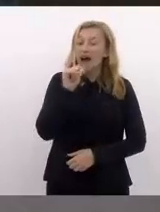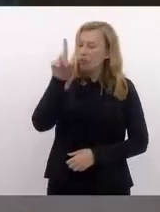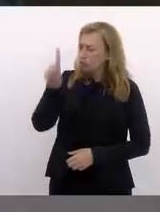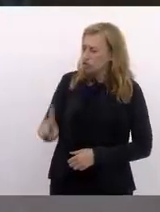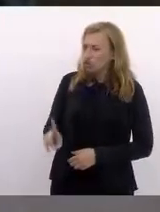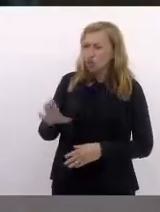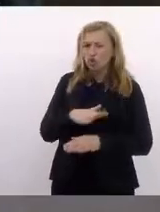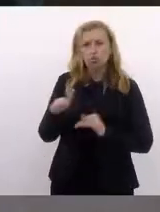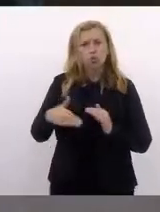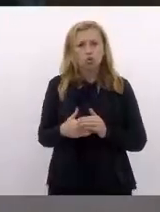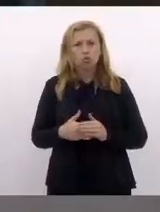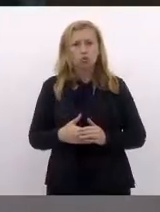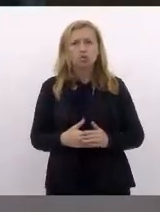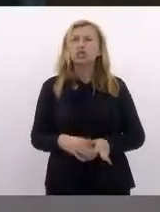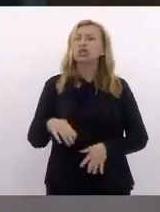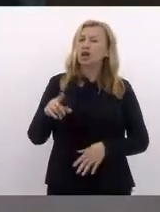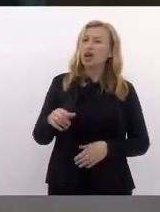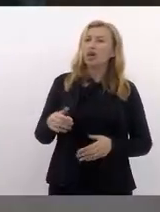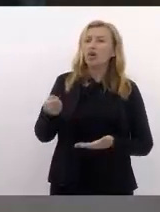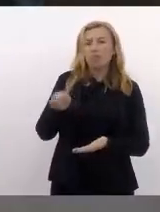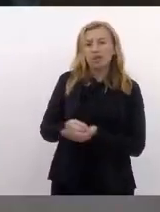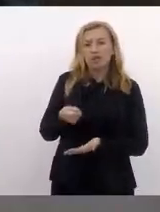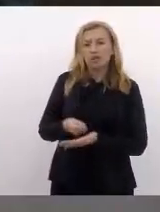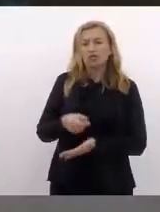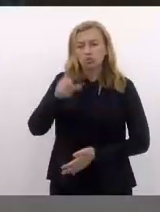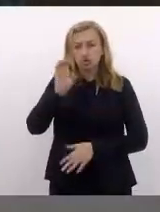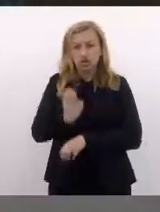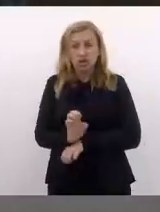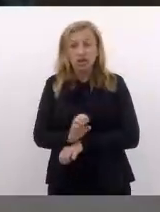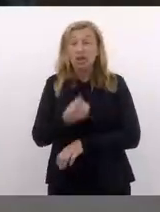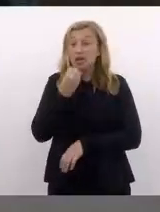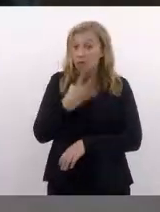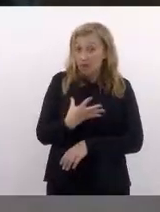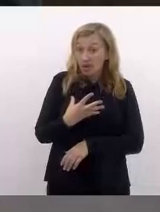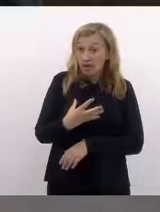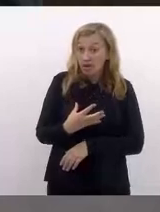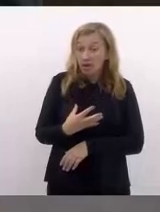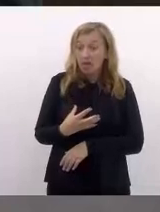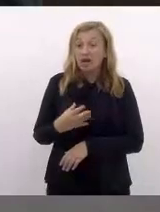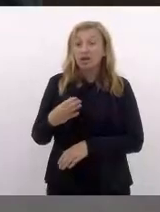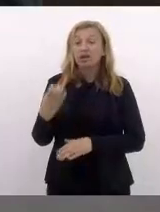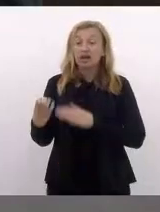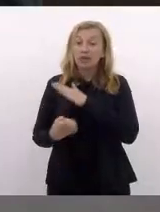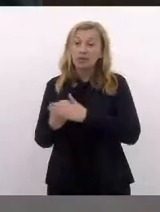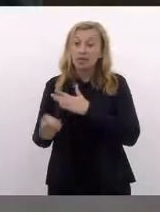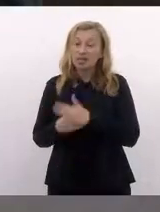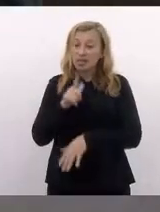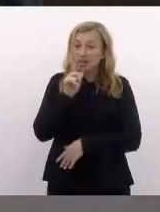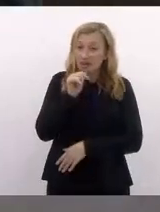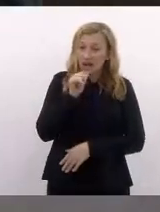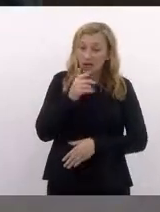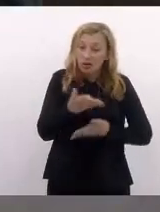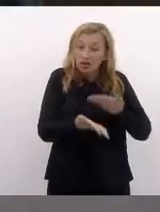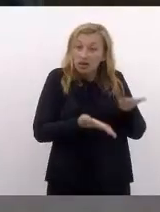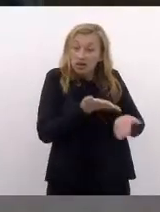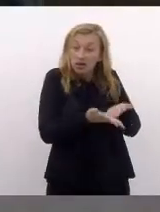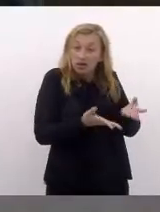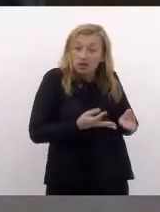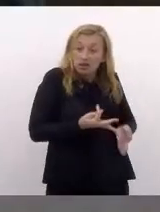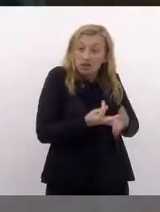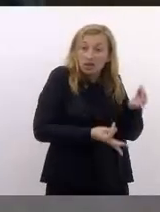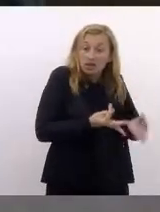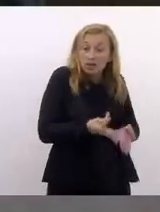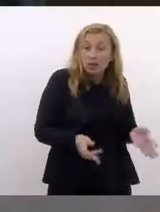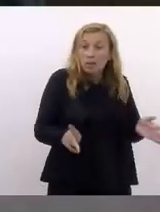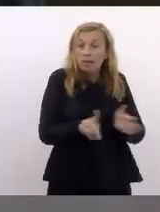de todos é o dever do Estado Ainda bem que a Cedae a parte da do som da água tratamento tá na